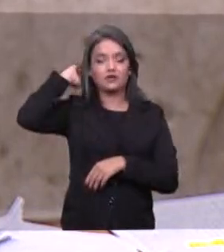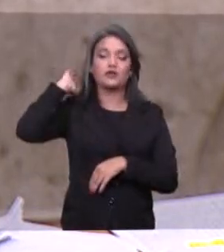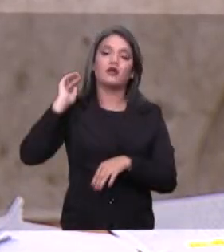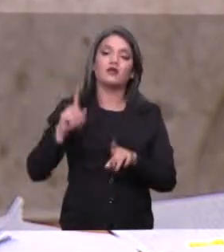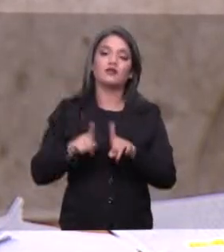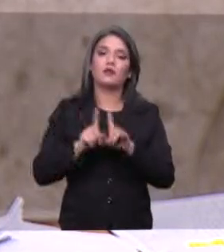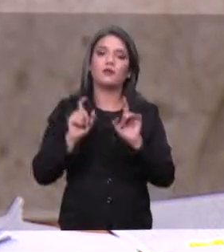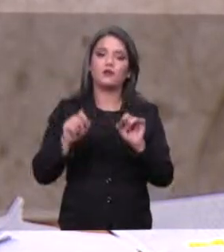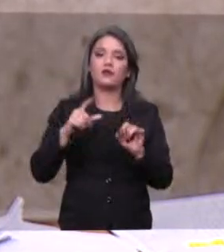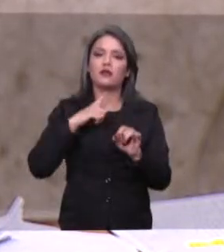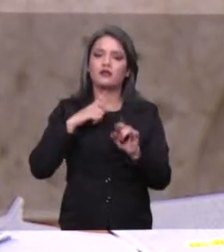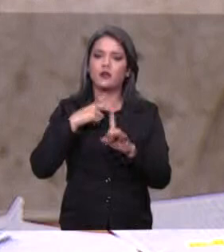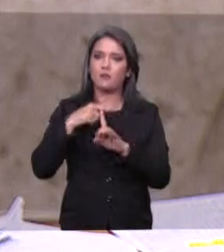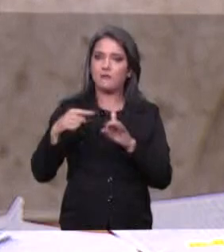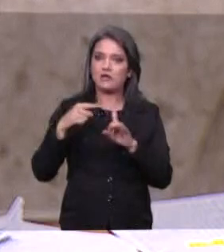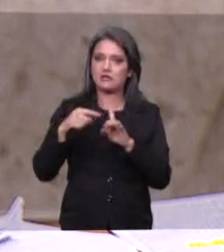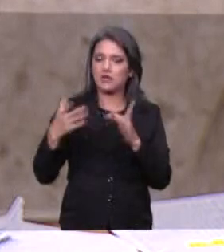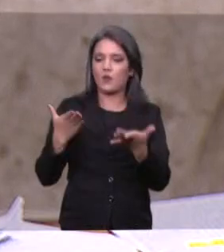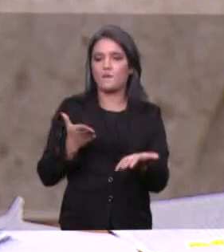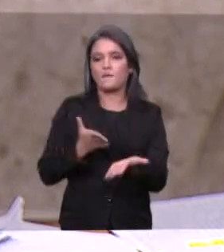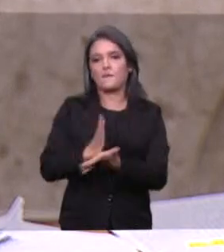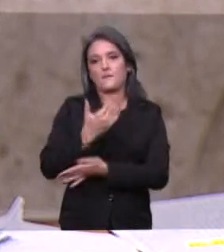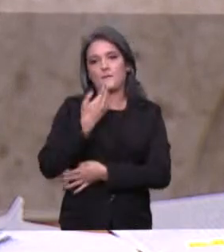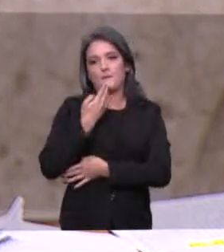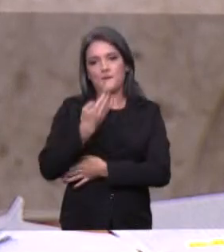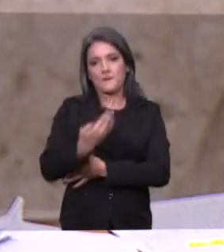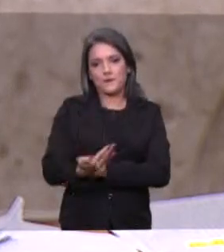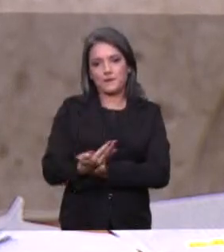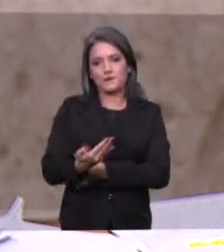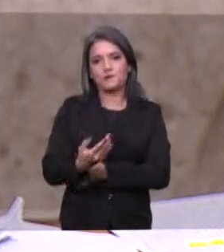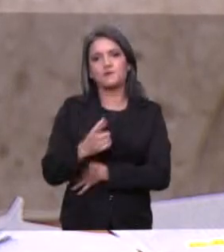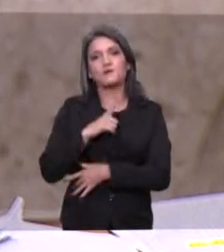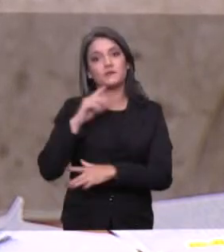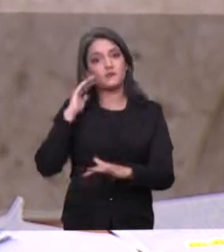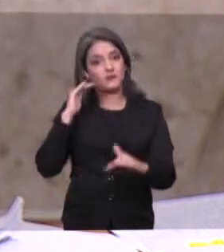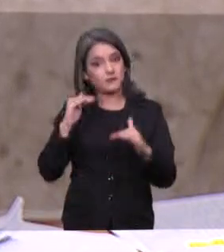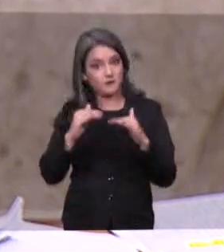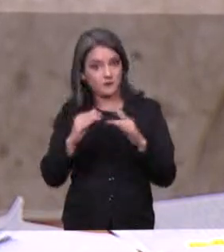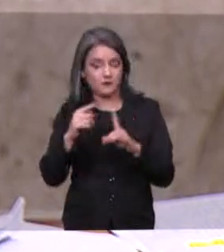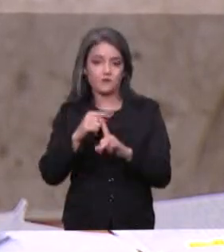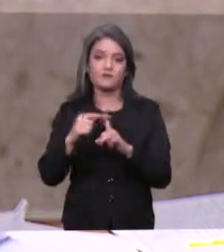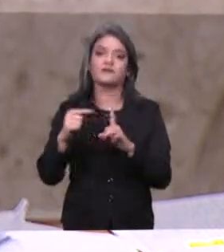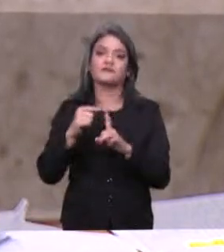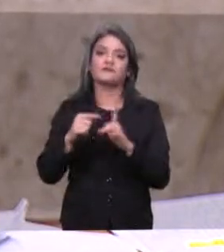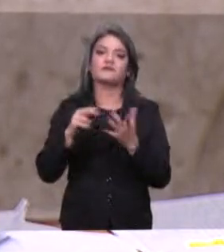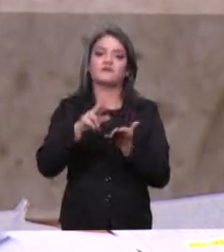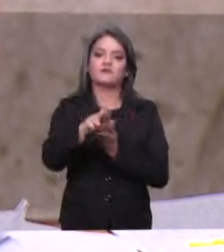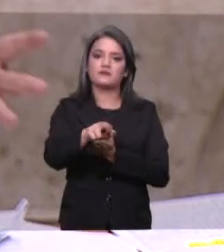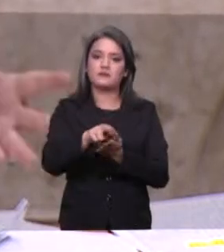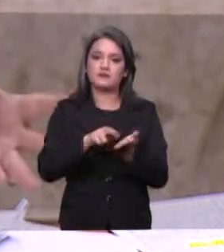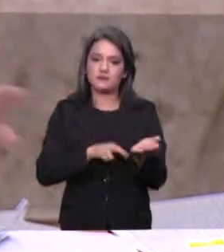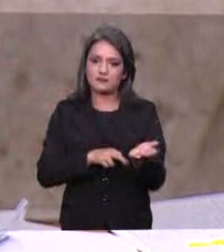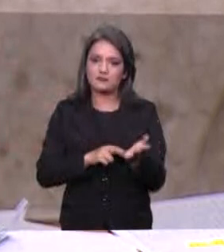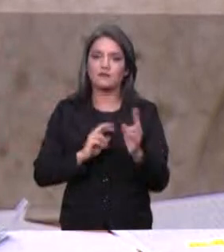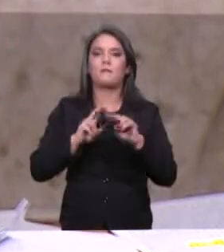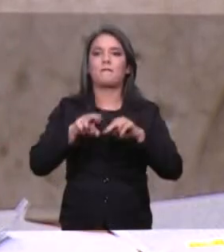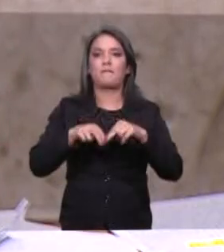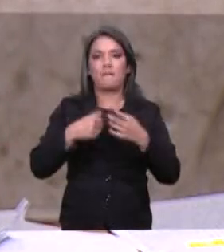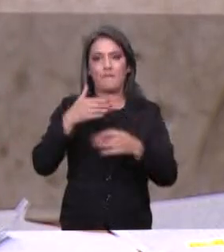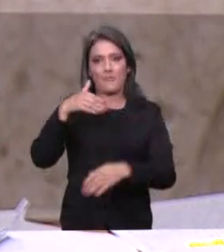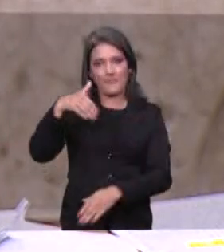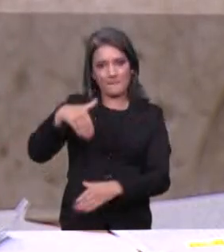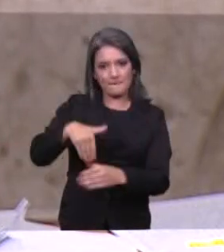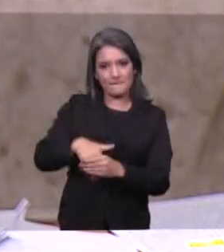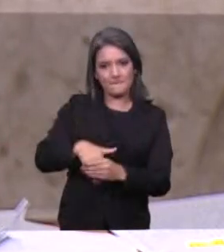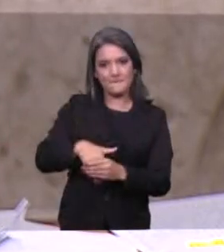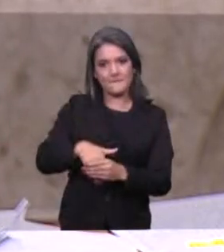parcial procedência dos pedidos, acompanhando em parte o relator, nos termos do voto que